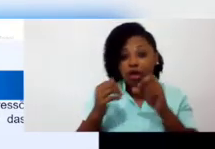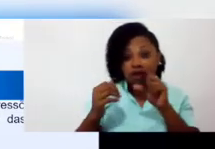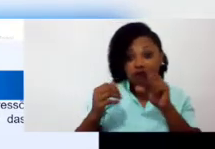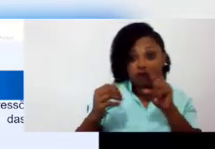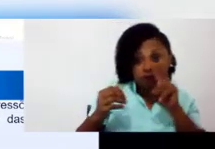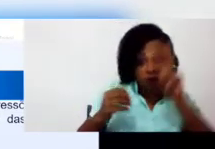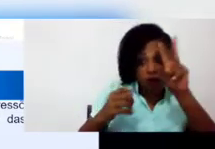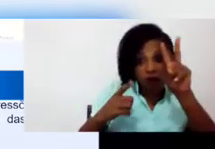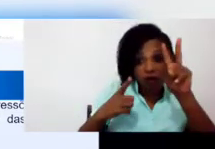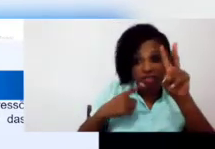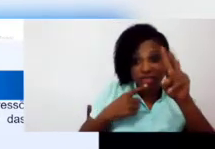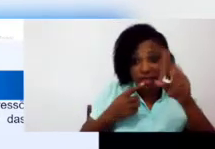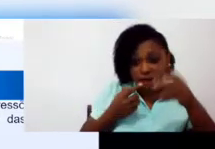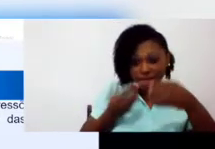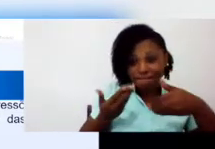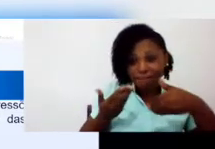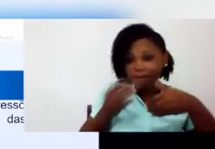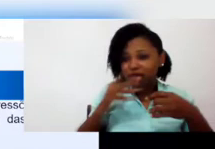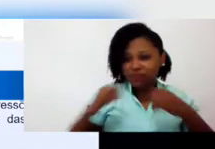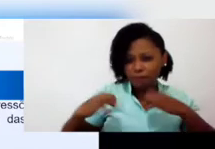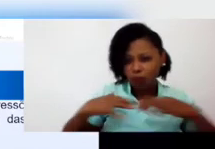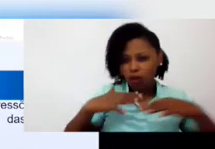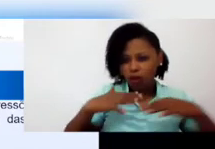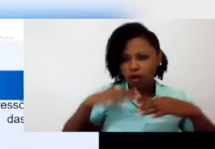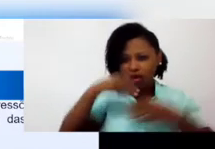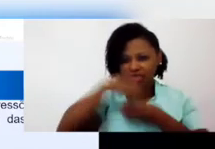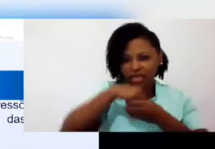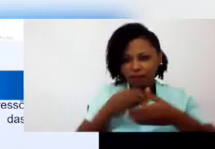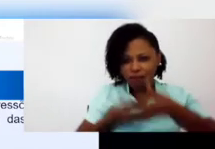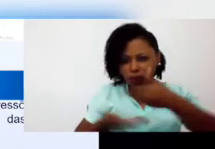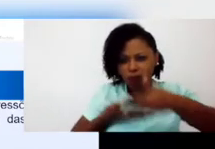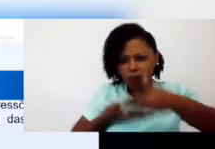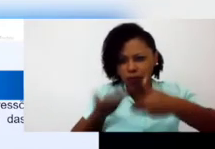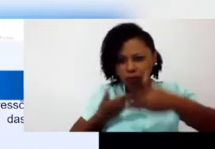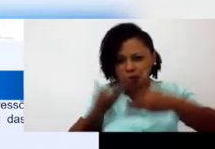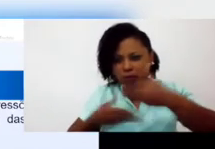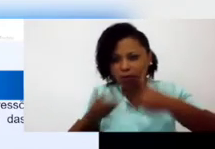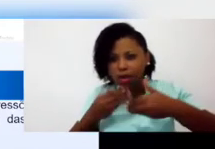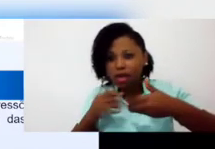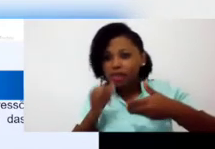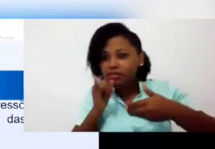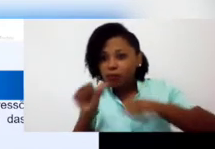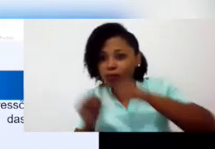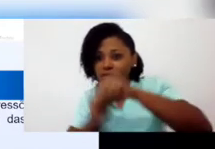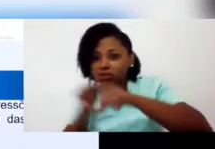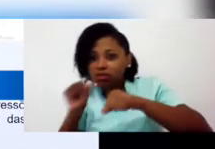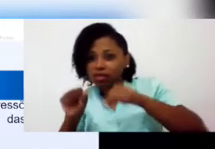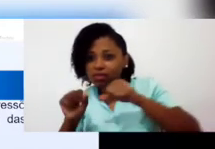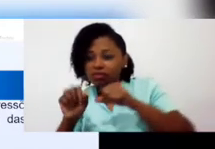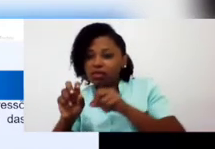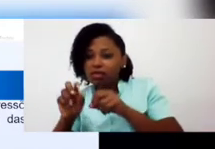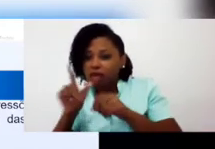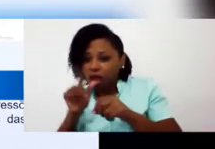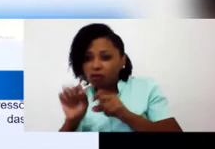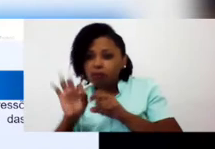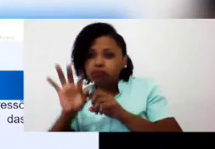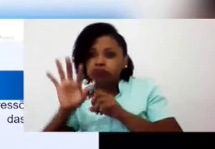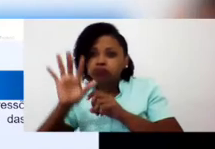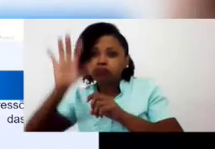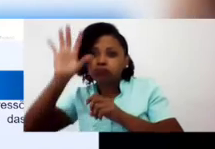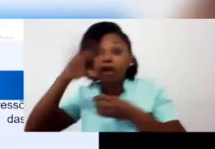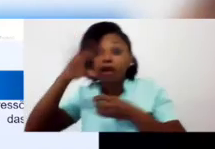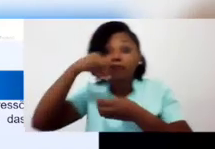né? Quanto mais forte for a atração entre as moléculas, mais difícil essas moléculas passarem de um estado, no caso